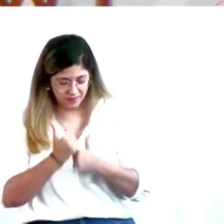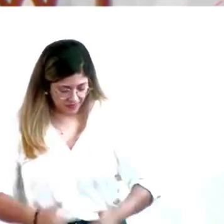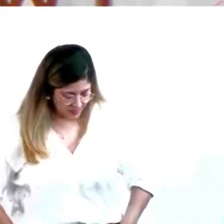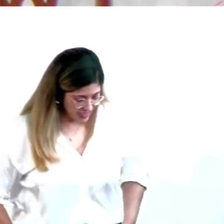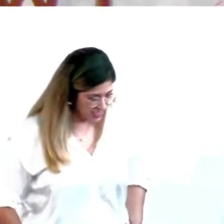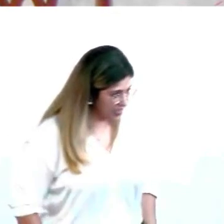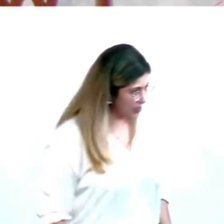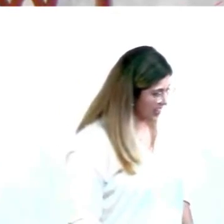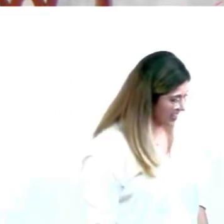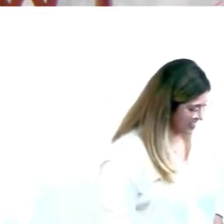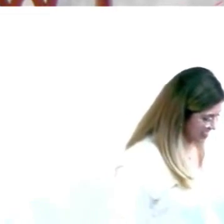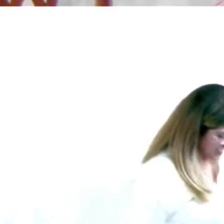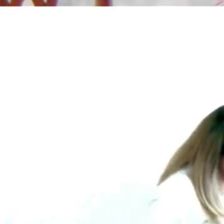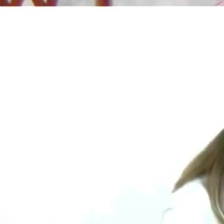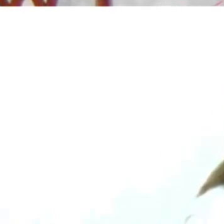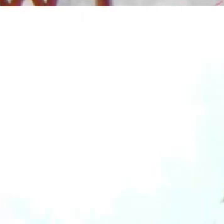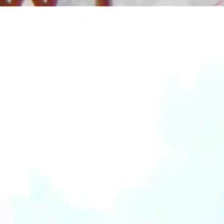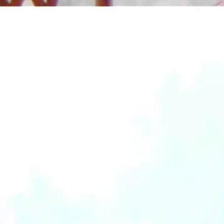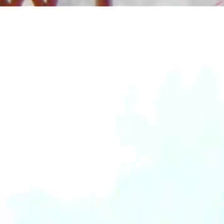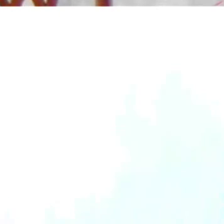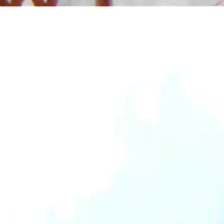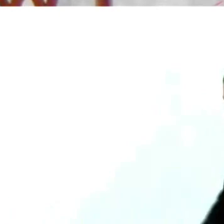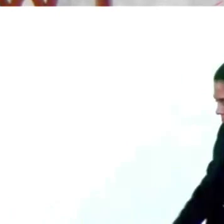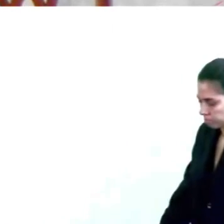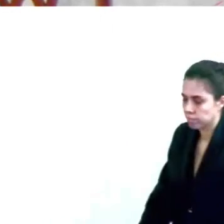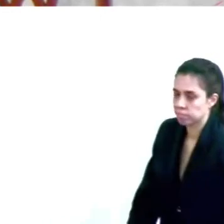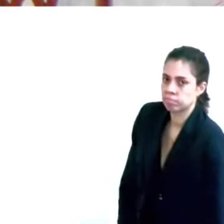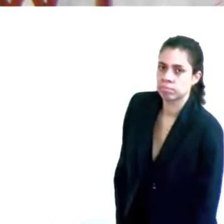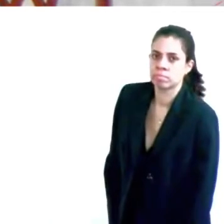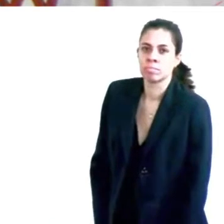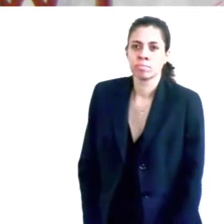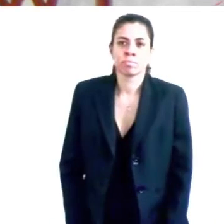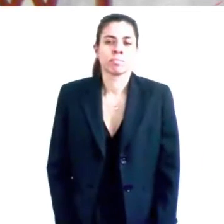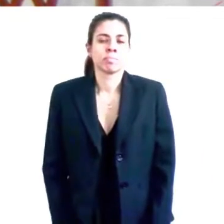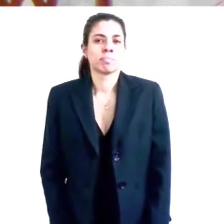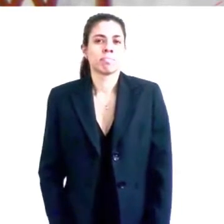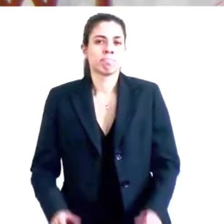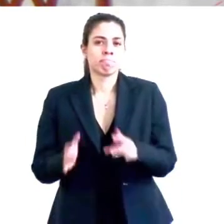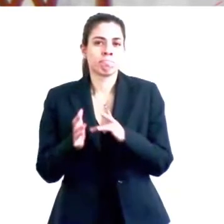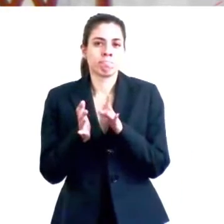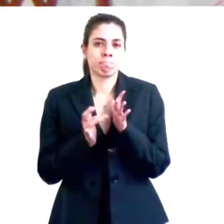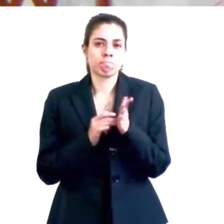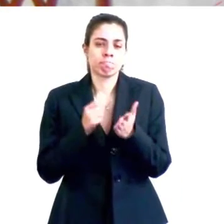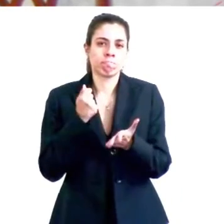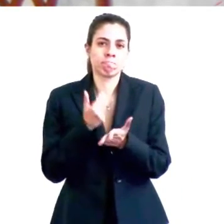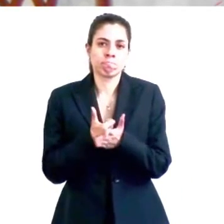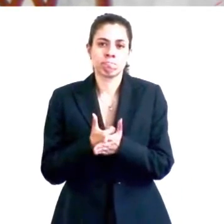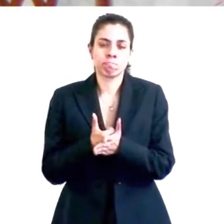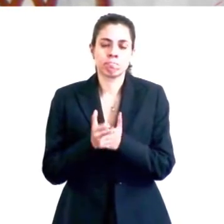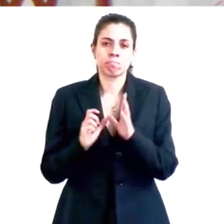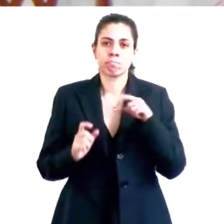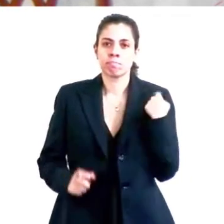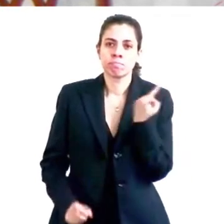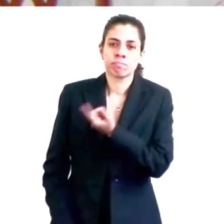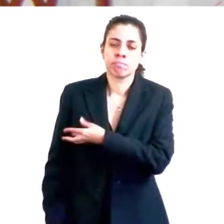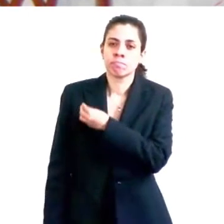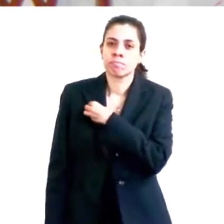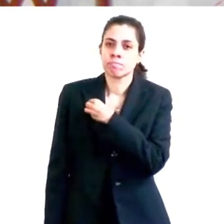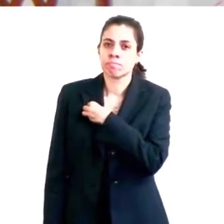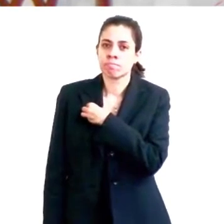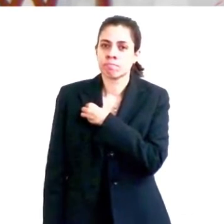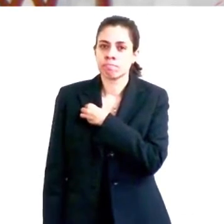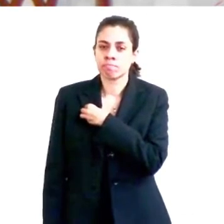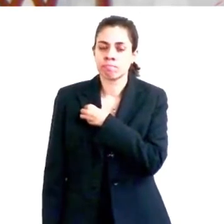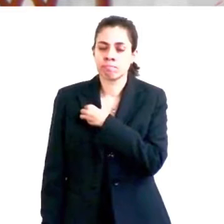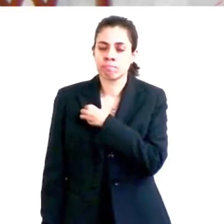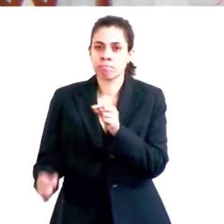era contra nós. E assim fomos separados por esse sangue. Somos habitados